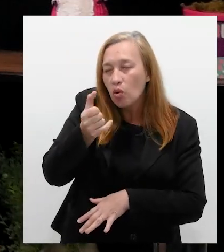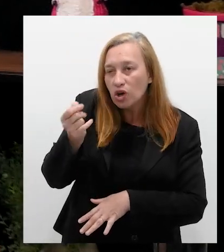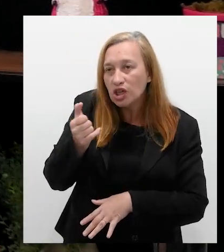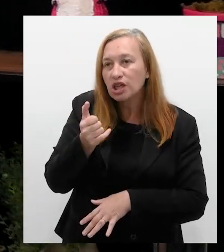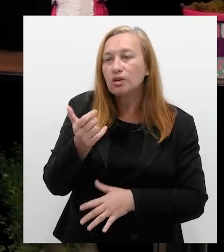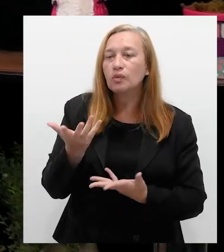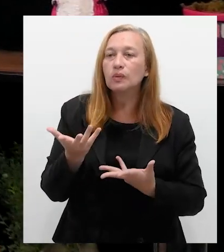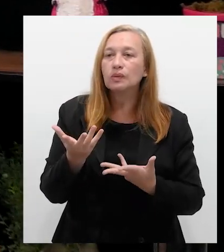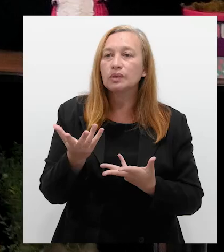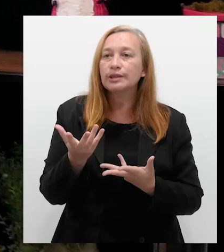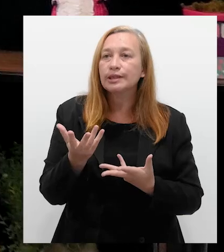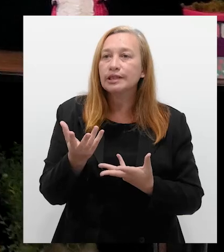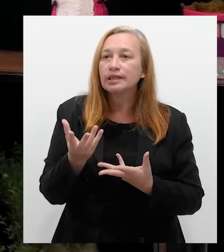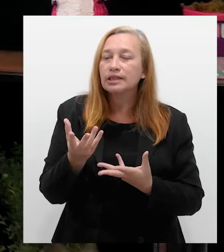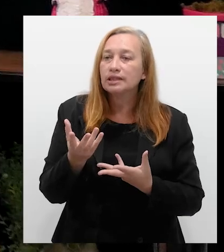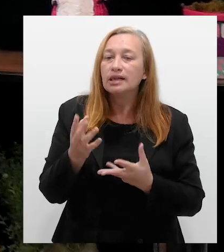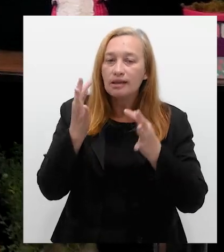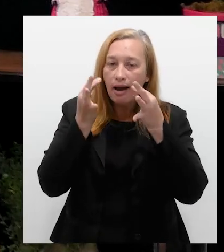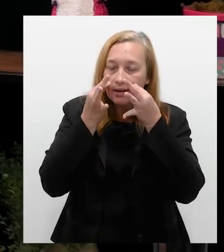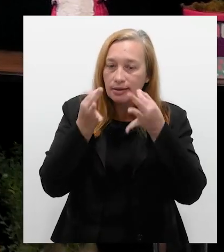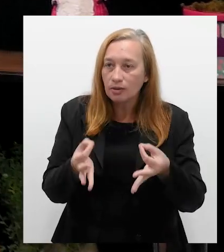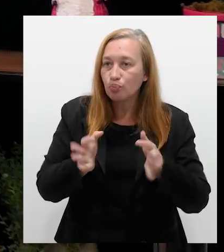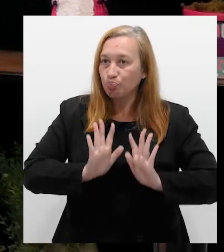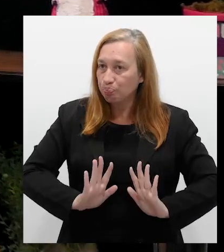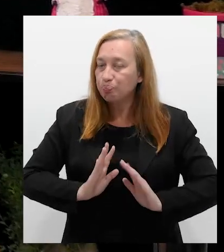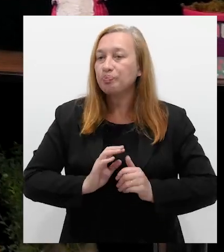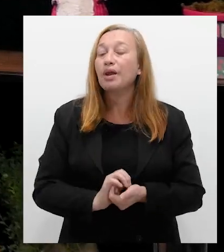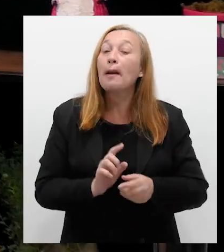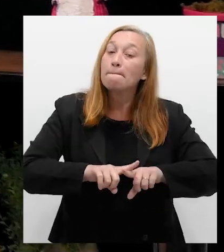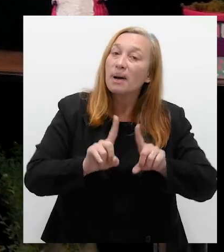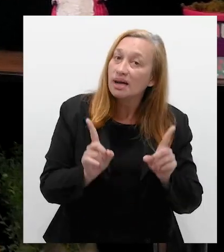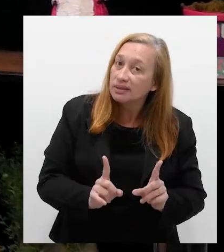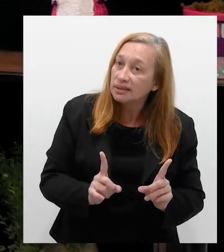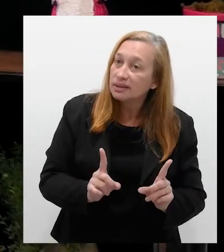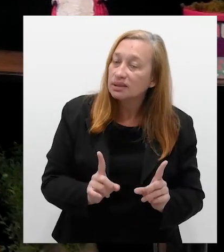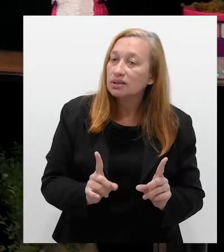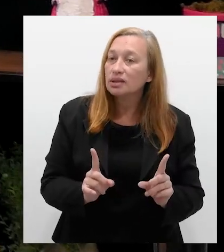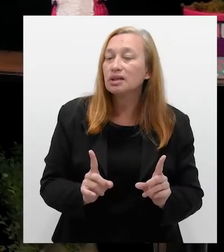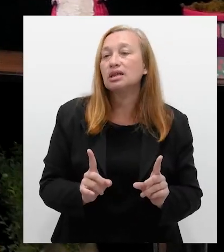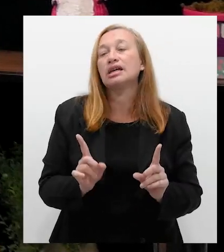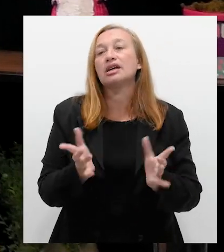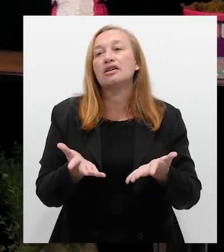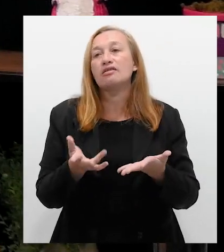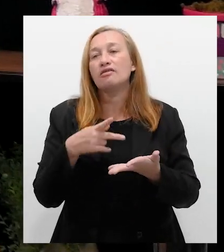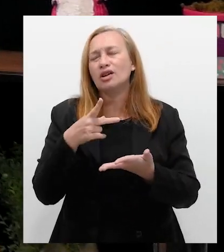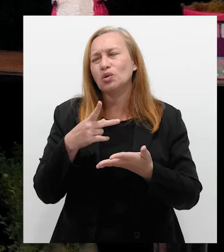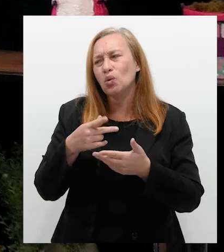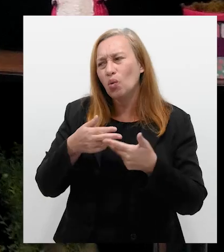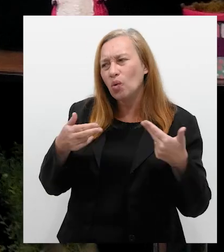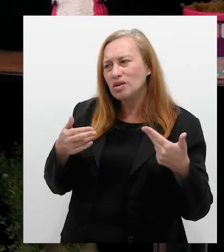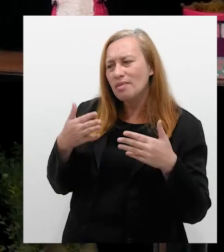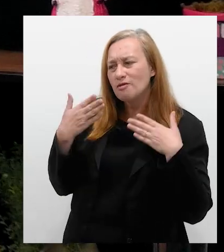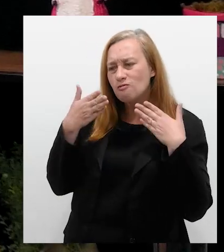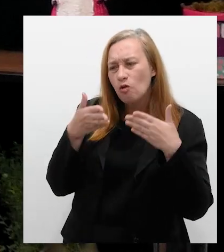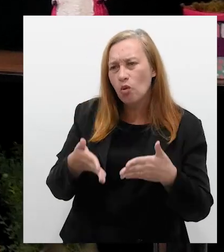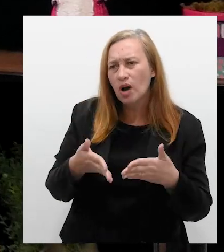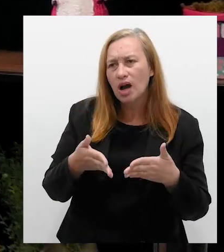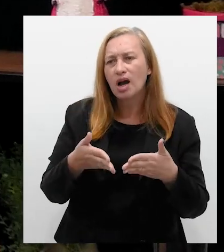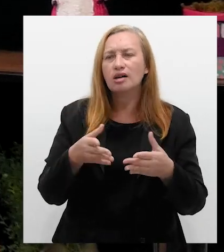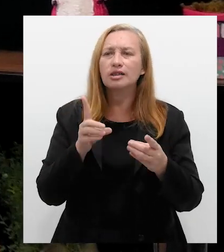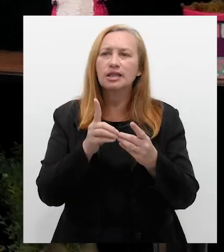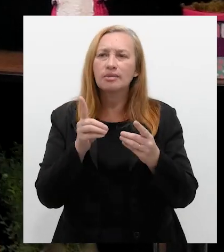ainda dessa atenção, né? Mas se tratando de coisas mais específicas, o